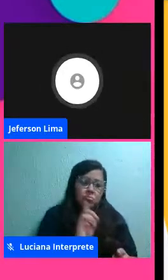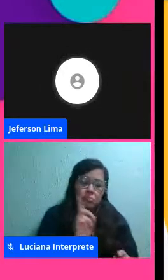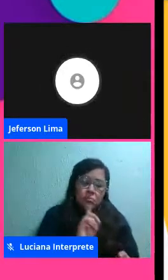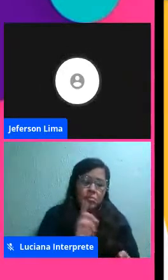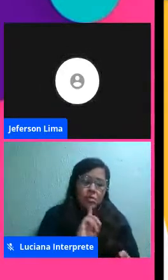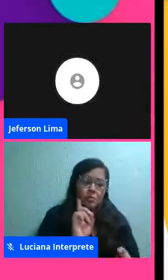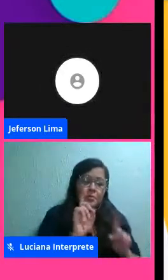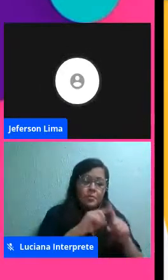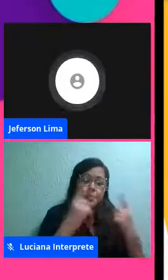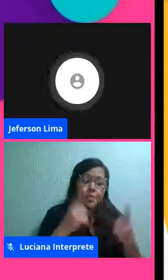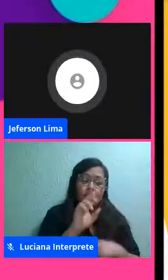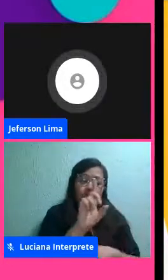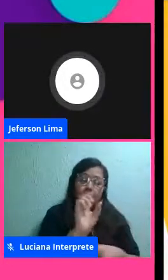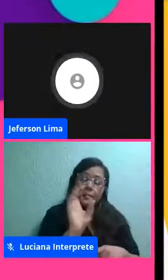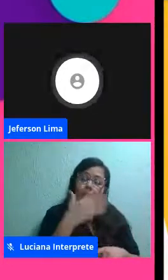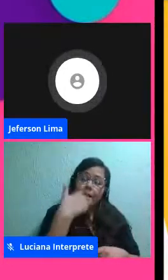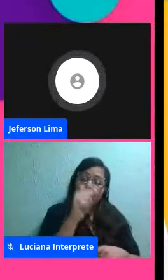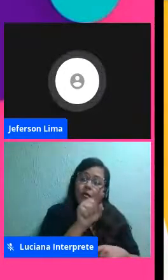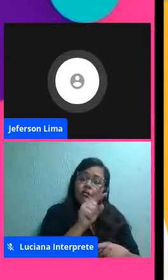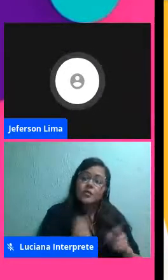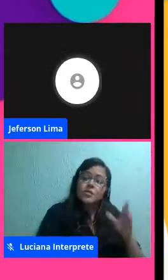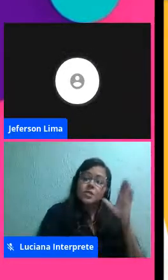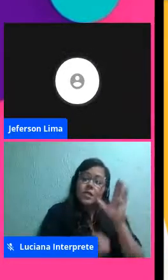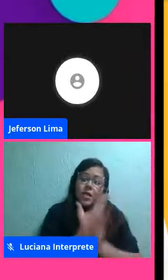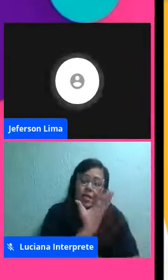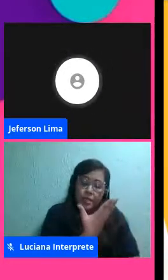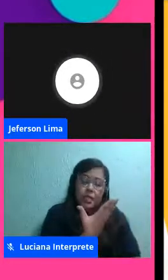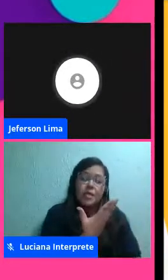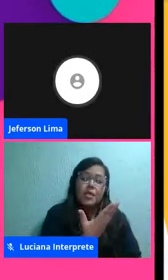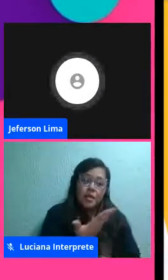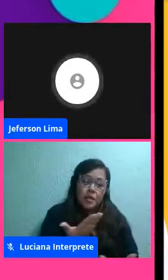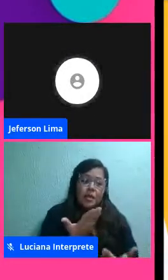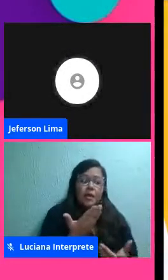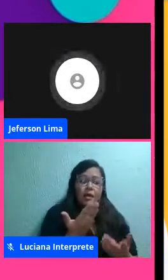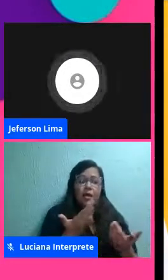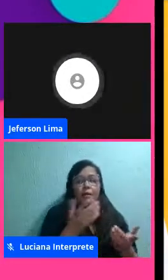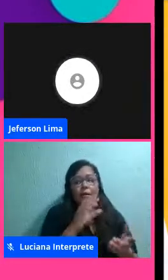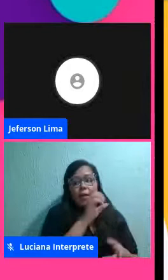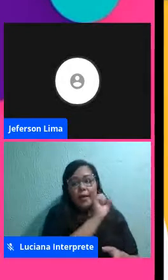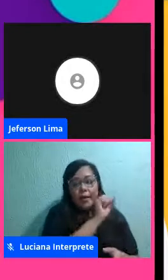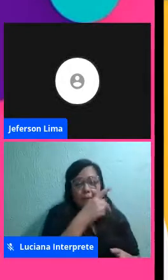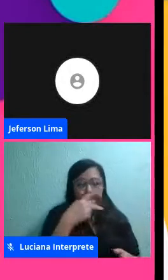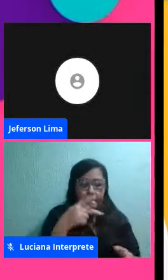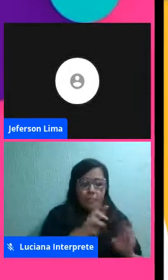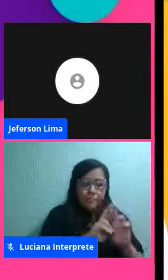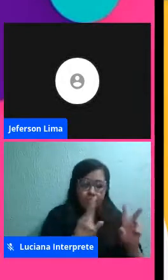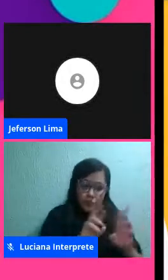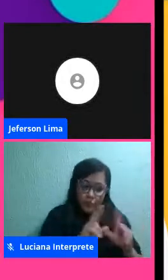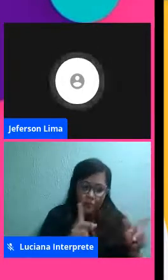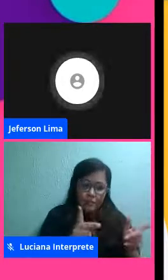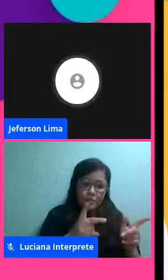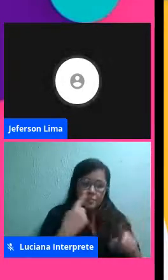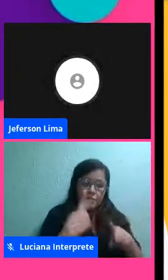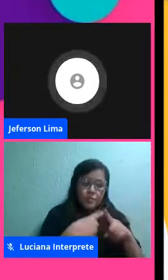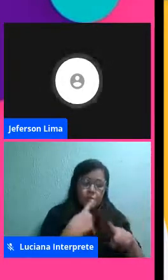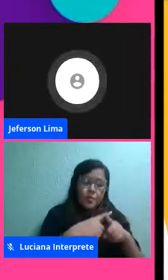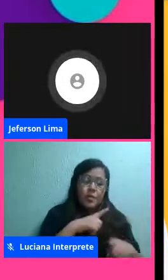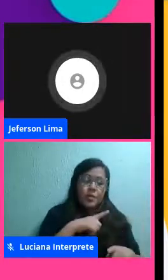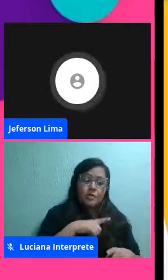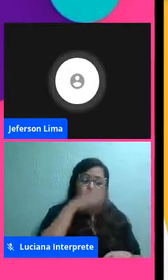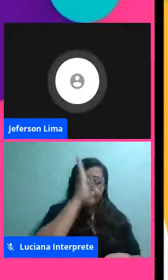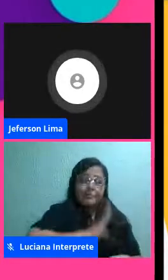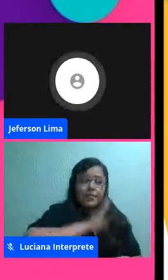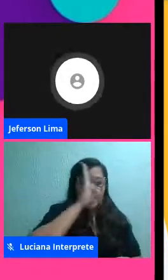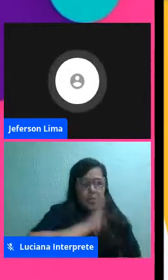eu recomendo isso? Porque o Firebase ele configura quase tudo ali para ficar gratuito dentro da arquitetura do Google. Certo? Então, isso